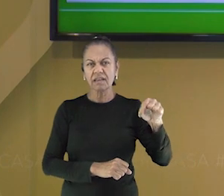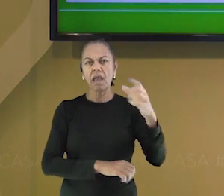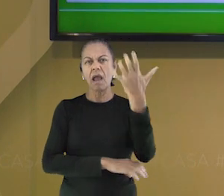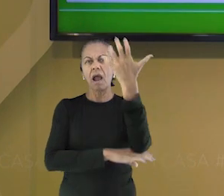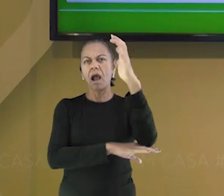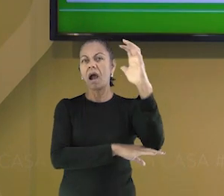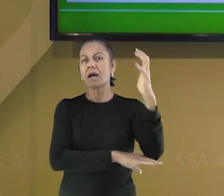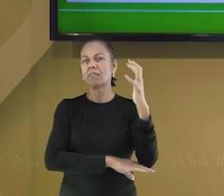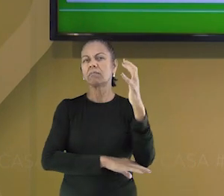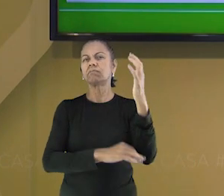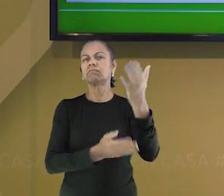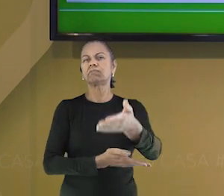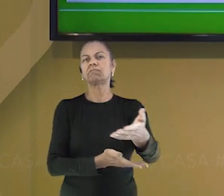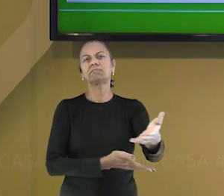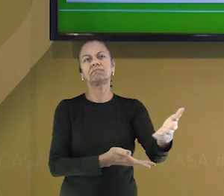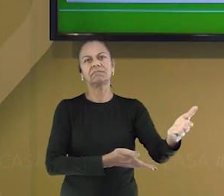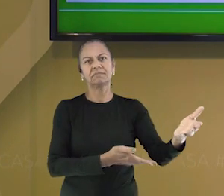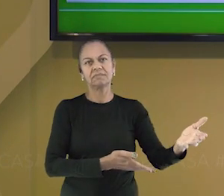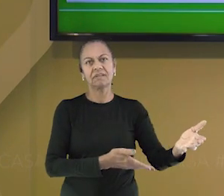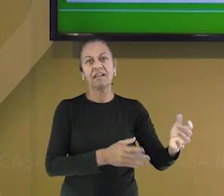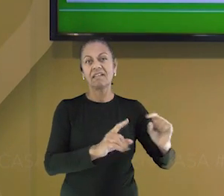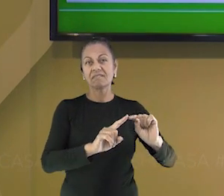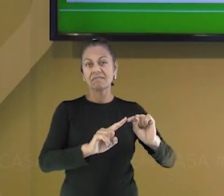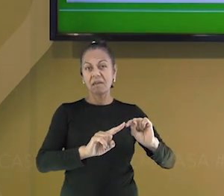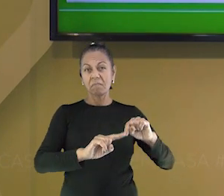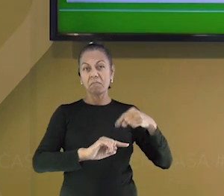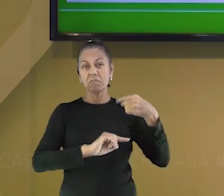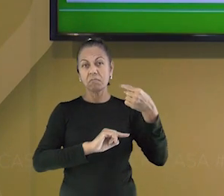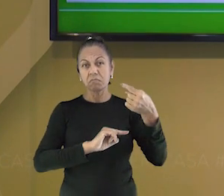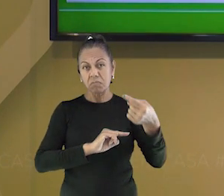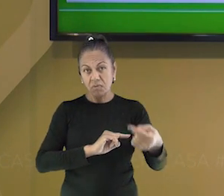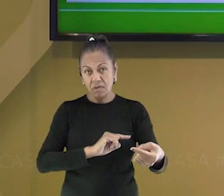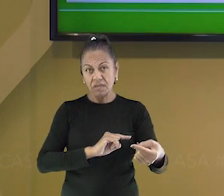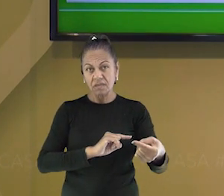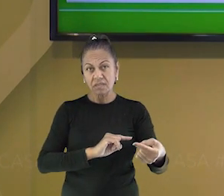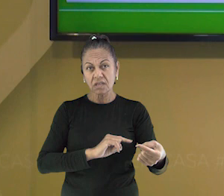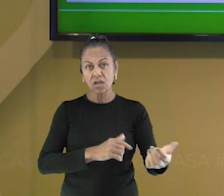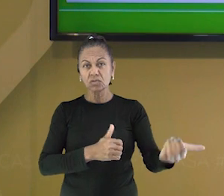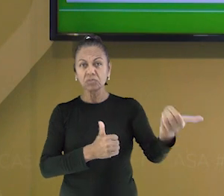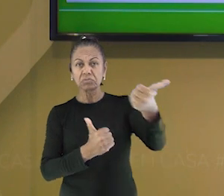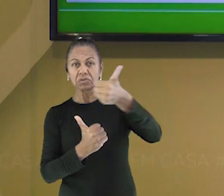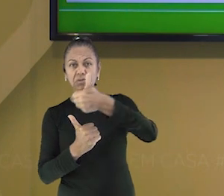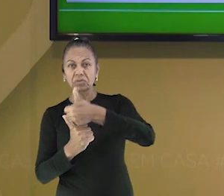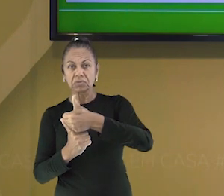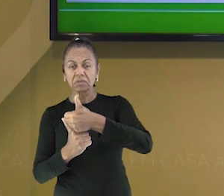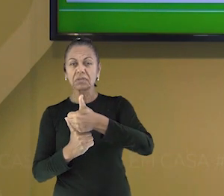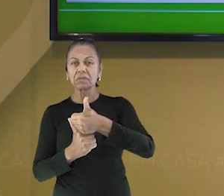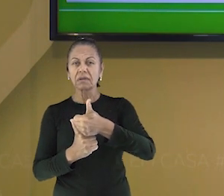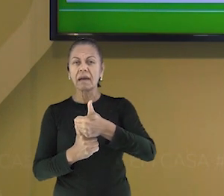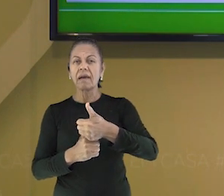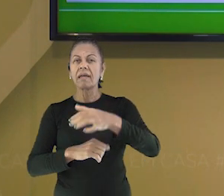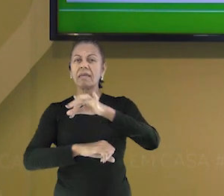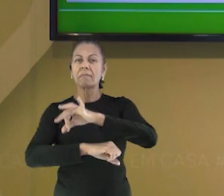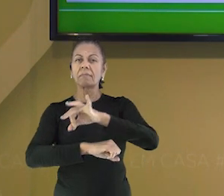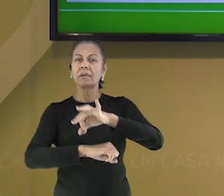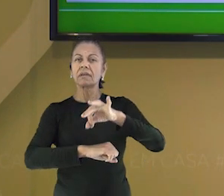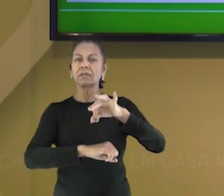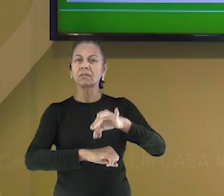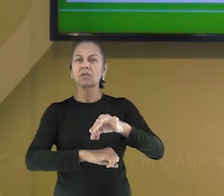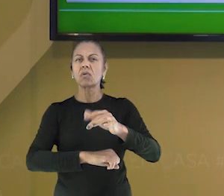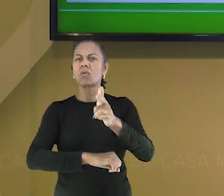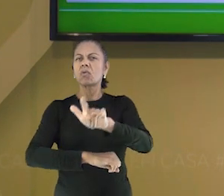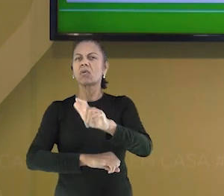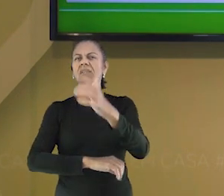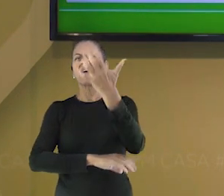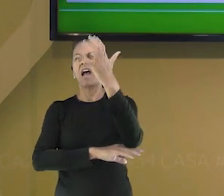professor, mas eles fizeram plantio de eucalipto também. Pessoal, isso também é verdade, claro. No entanto, o que